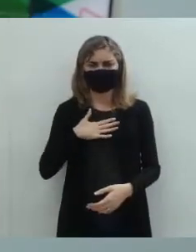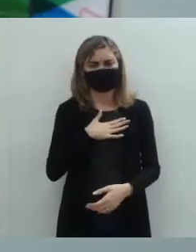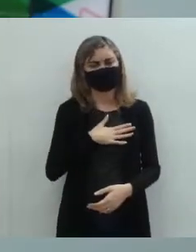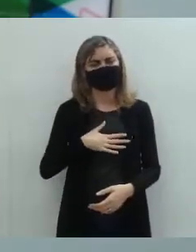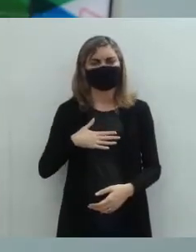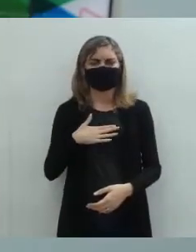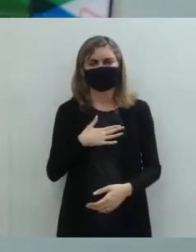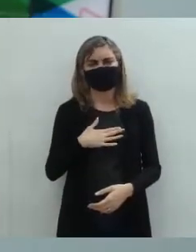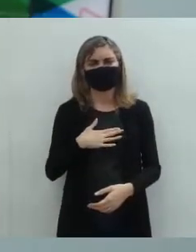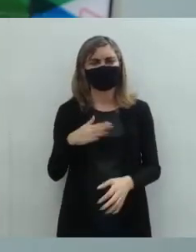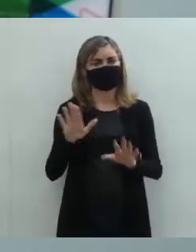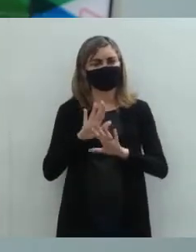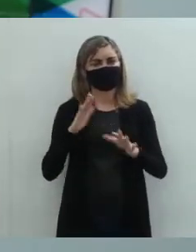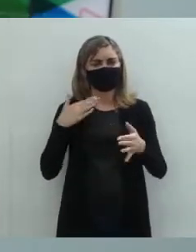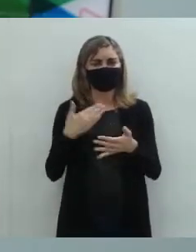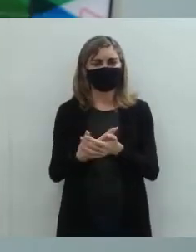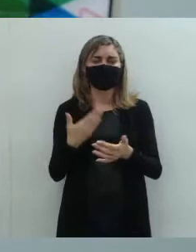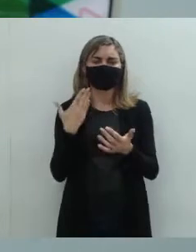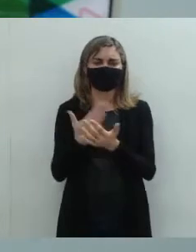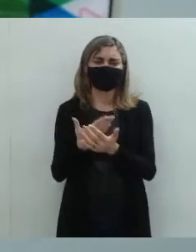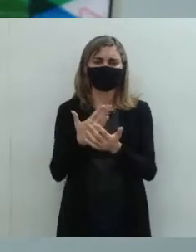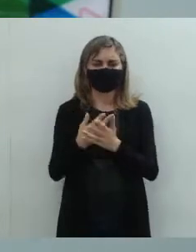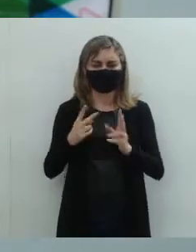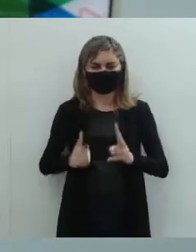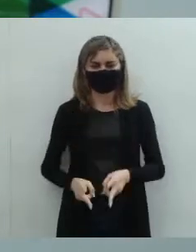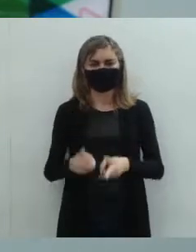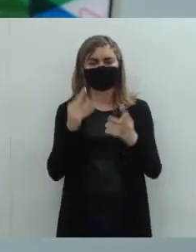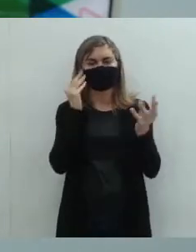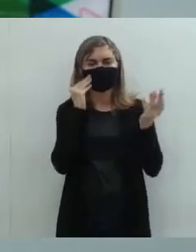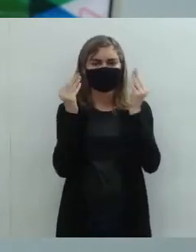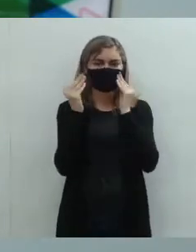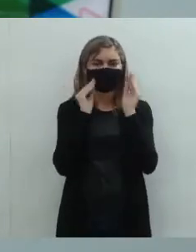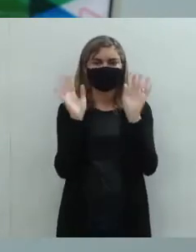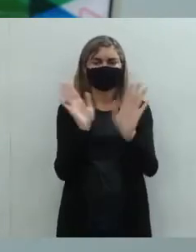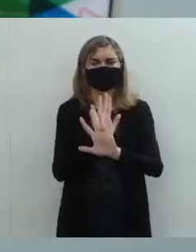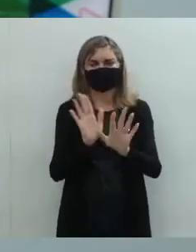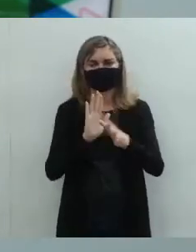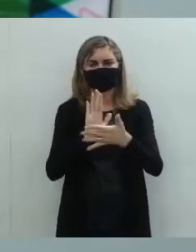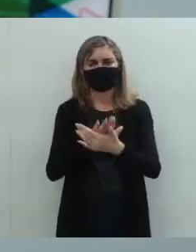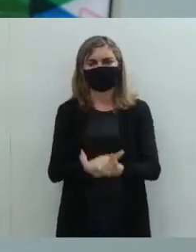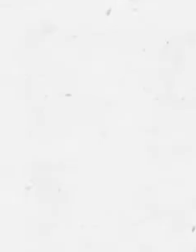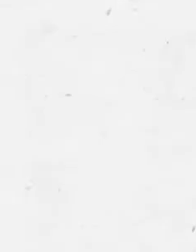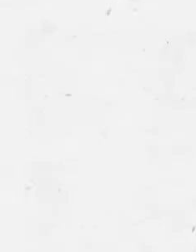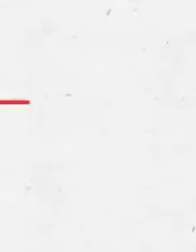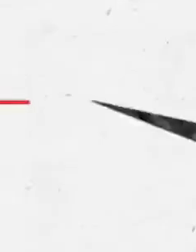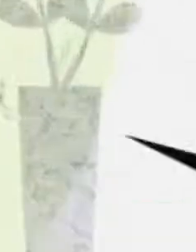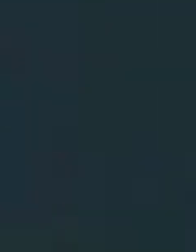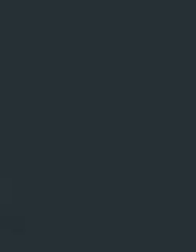aula, tá? E na próxima aula a gente continua. Um grande beijo, tchau, tchau!